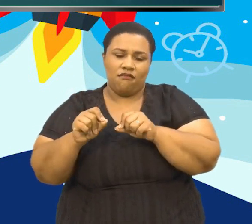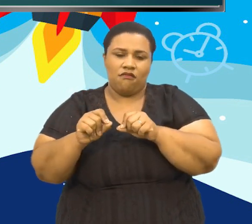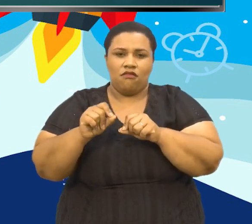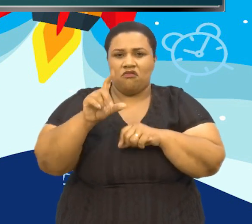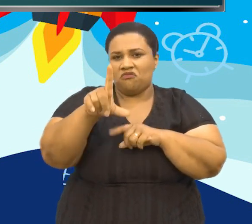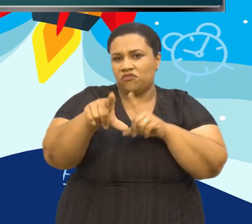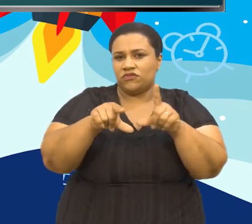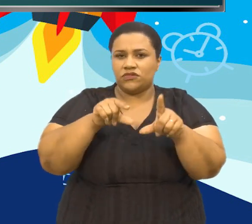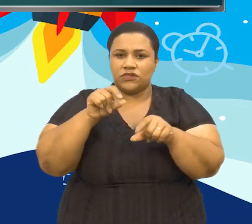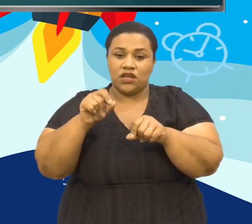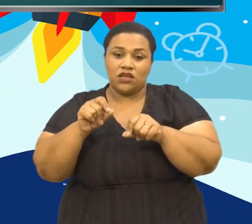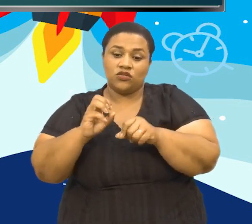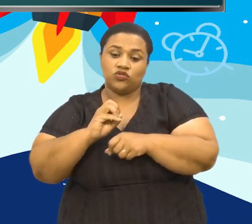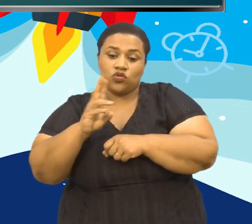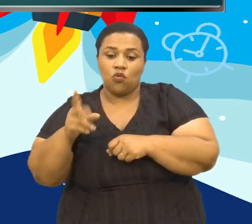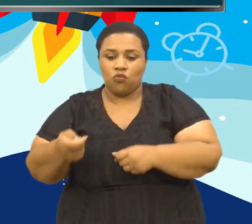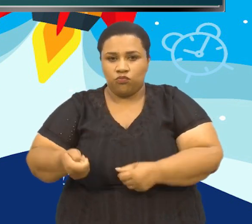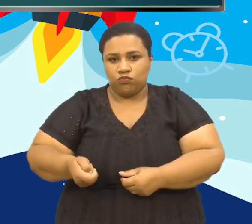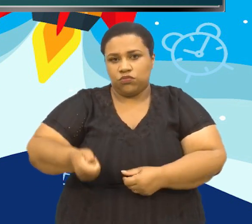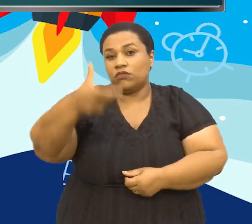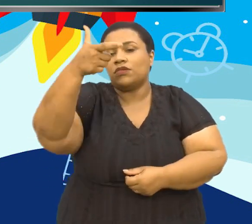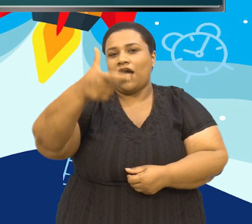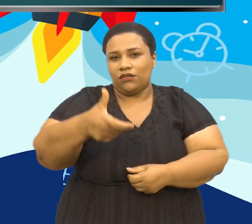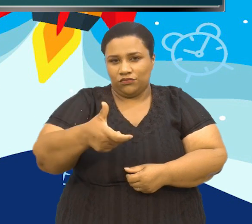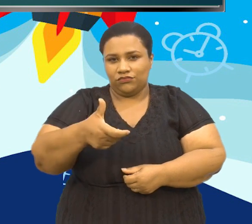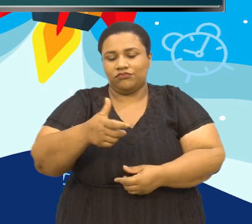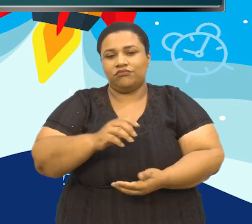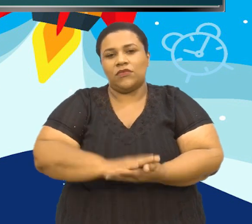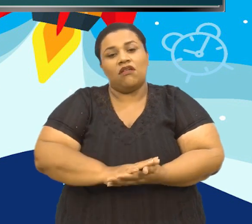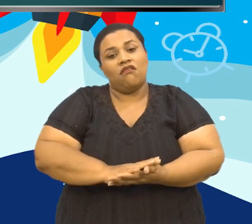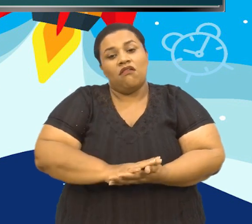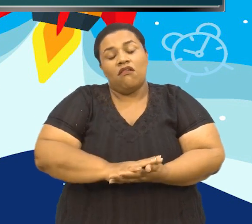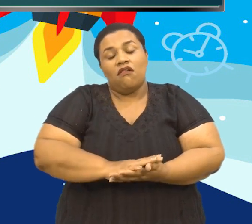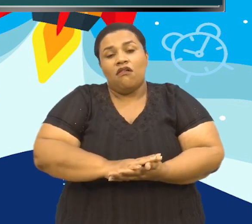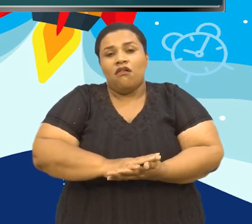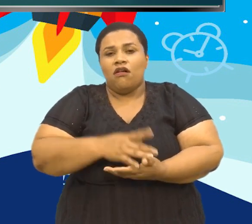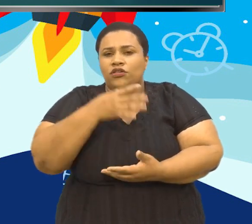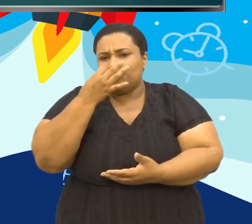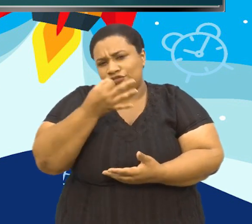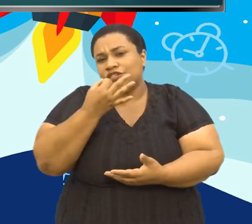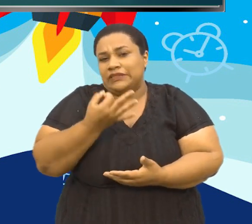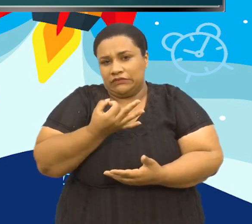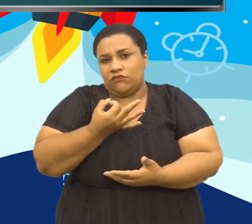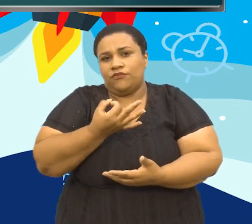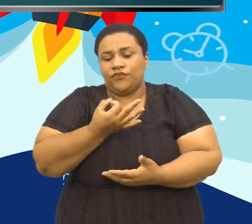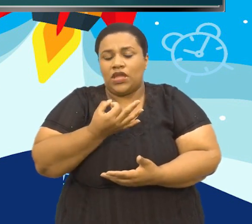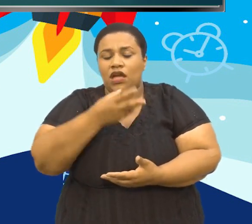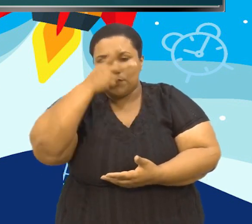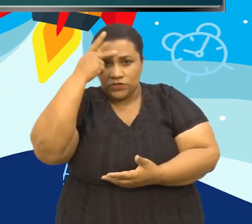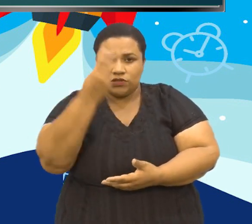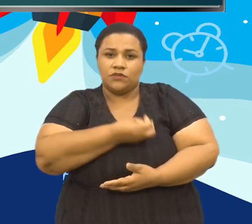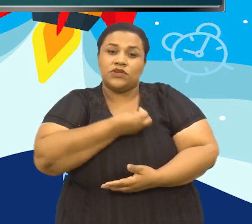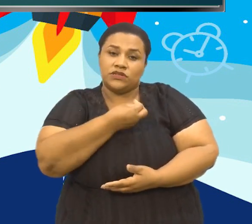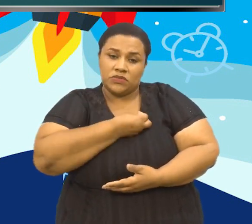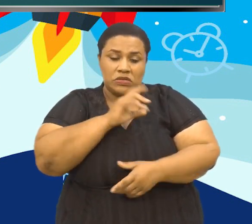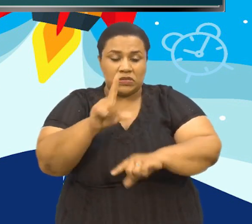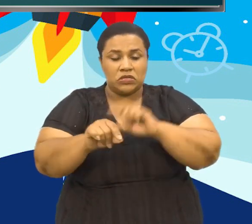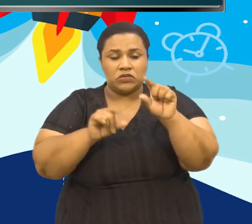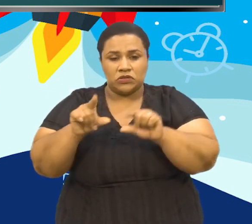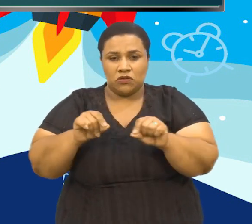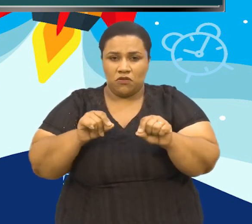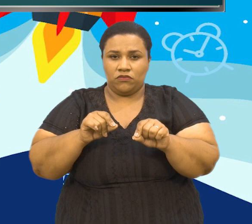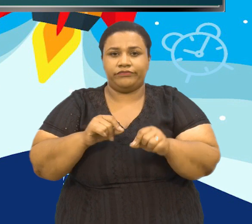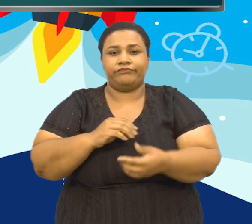os dedos, a gente pode escolher com dado. Isso fica a critério do participante na hora de jogar, quando ele está definindo as regras de jogo com os